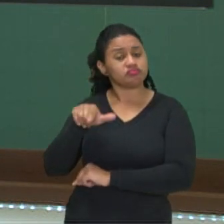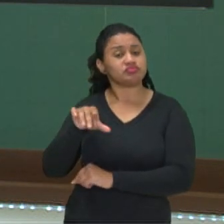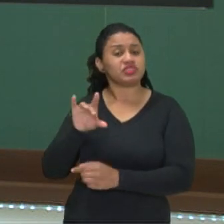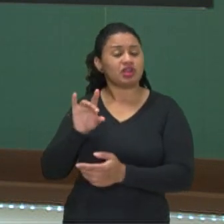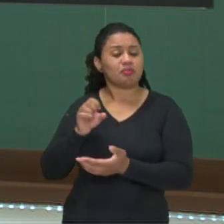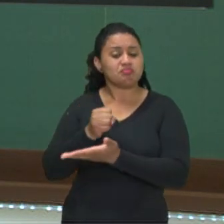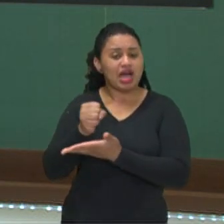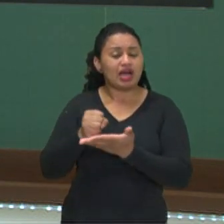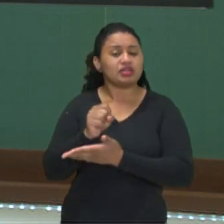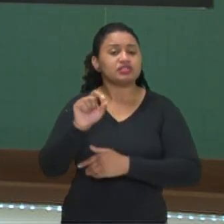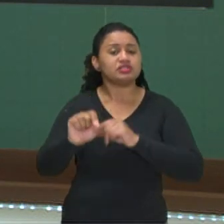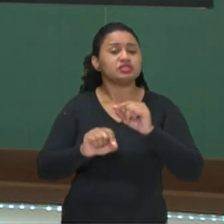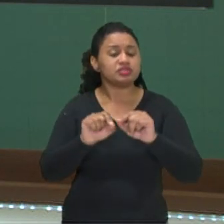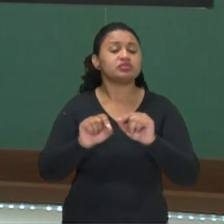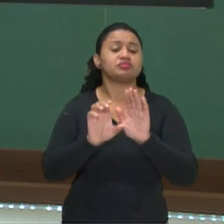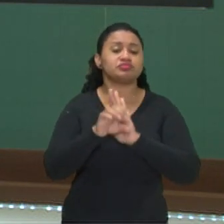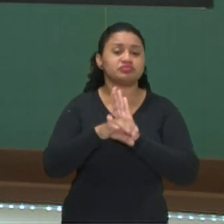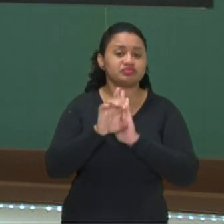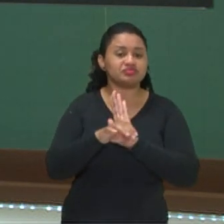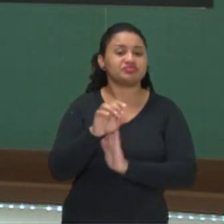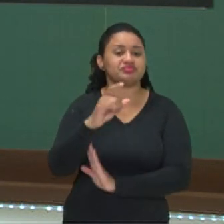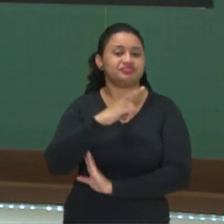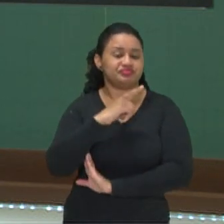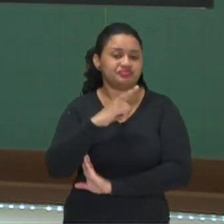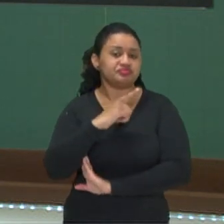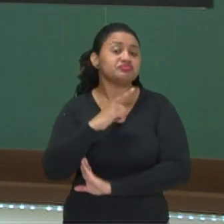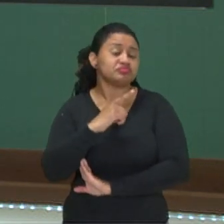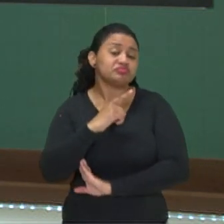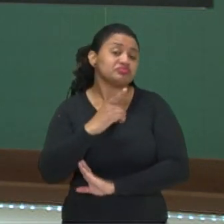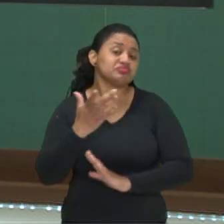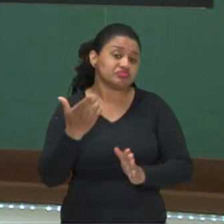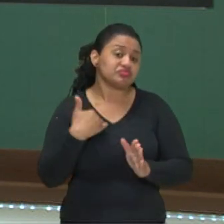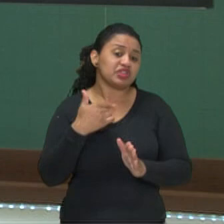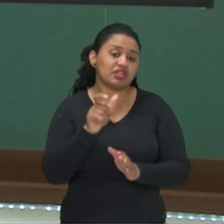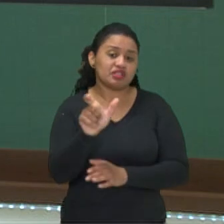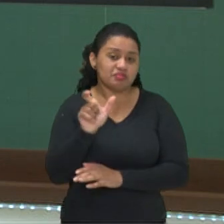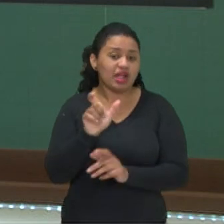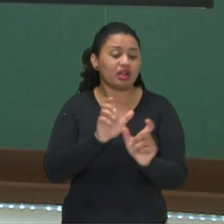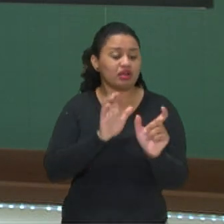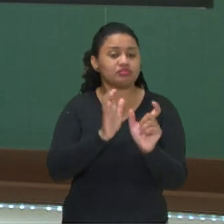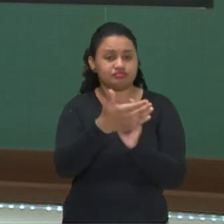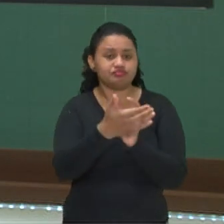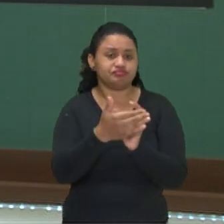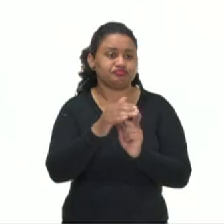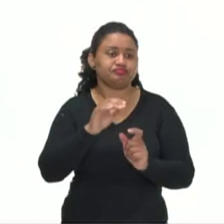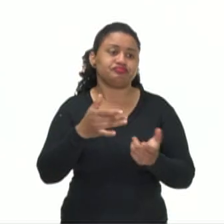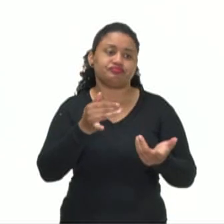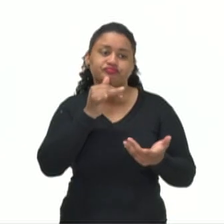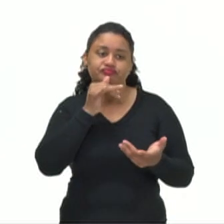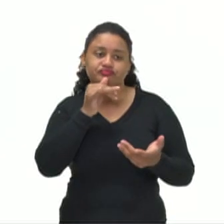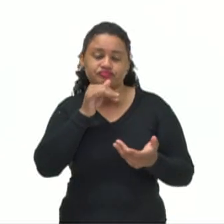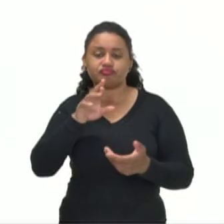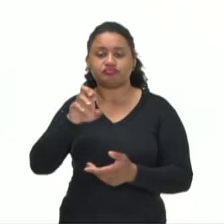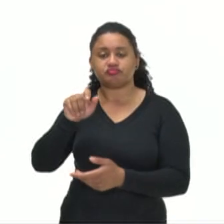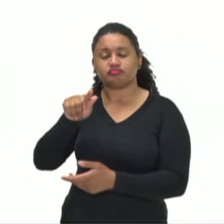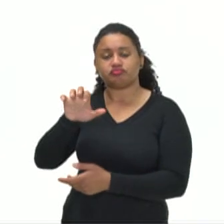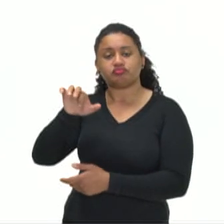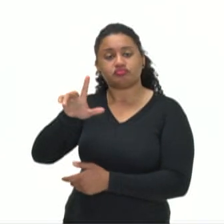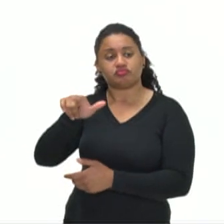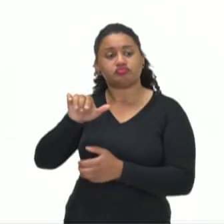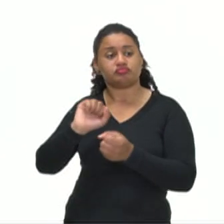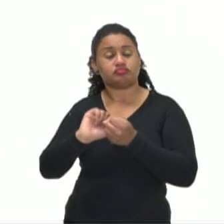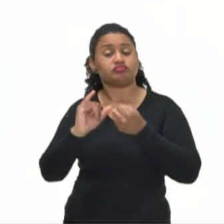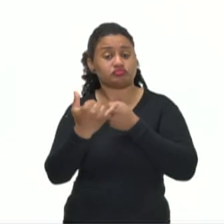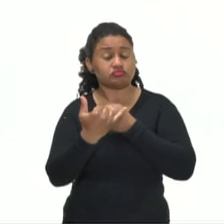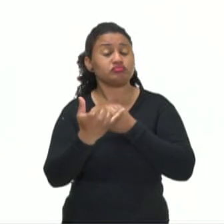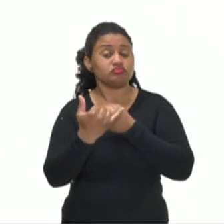exatamente baseados nas definições que a gente tem epistemológica da palavra. Por exemplo, o regular é um adjetivo,